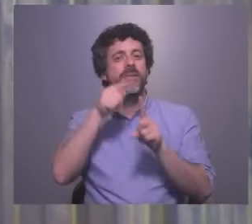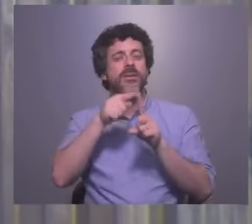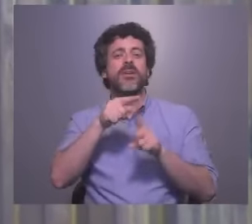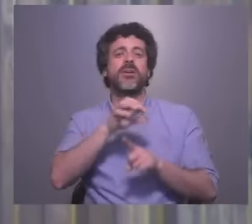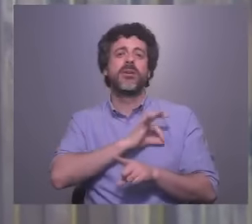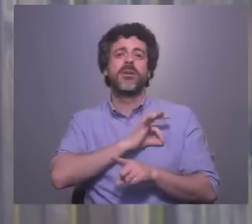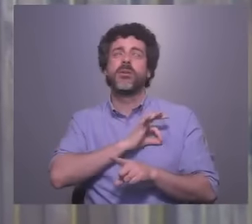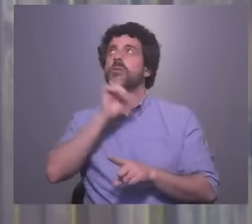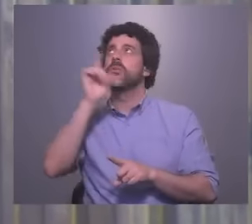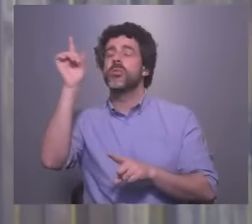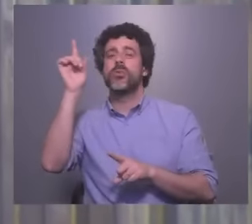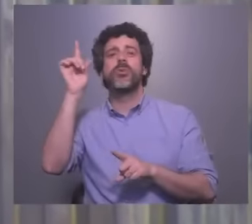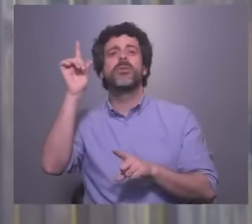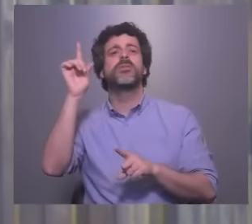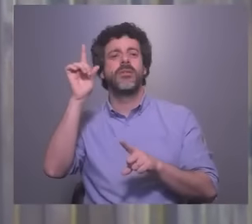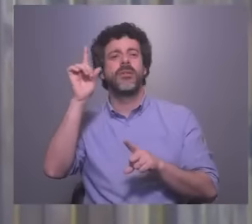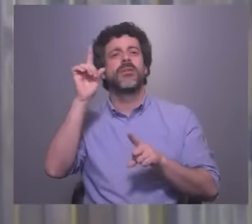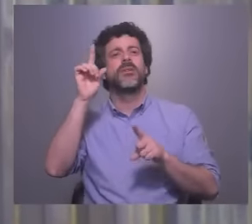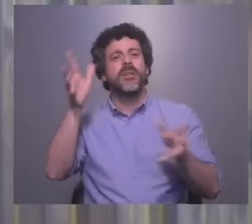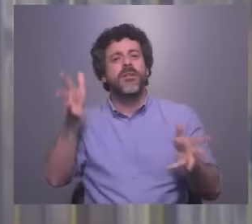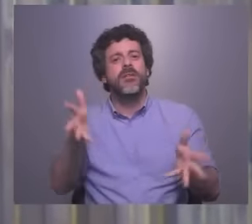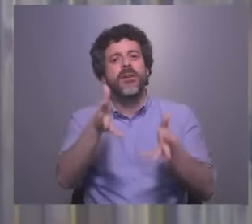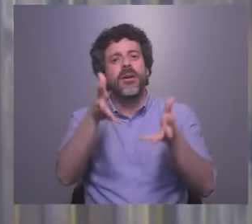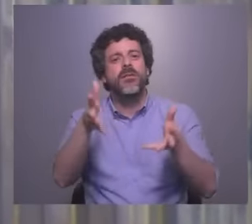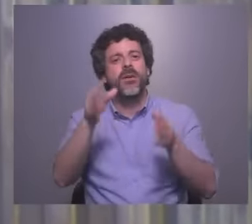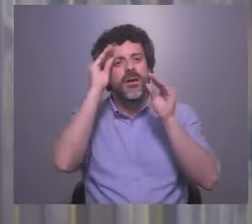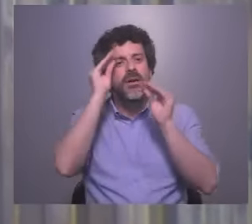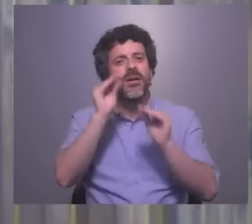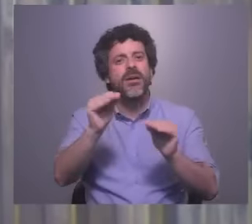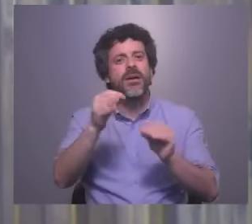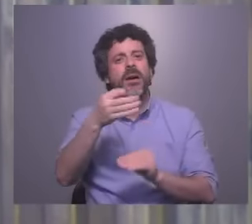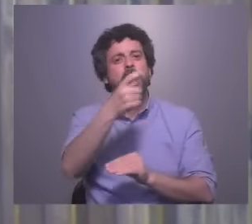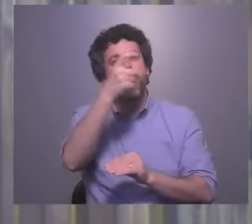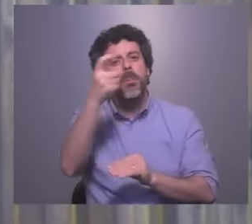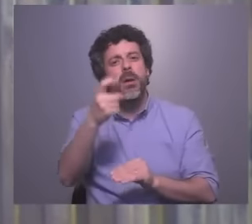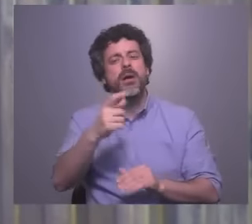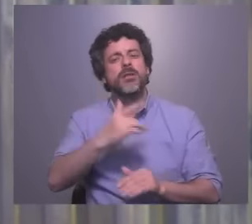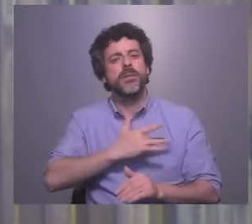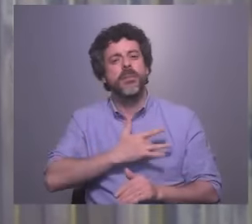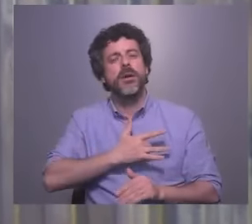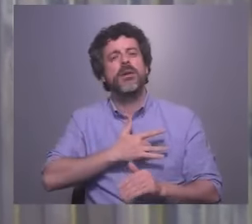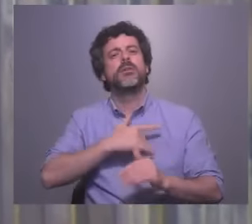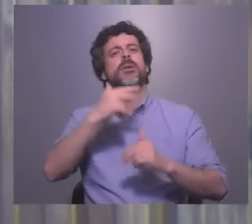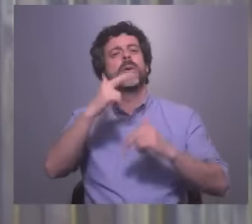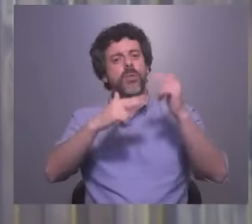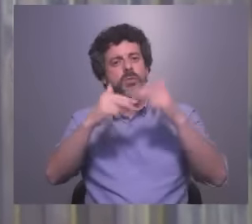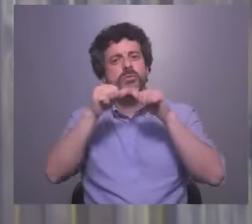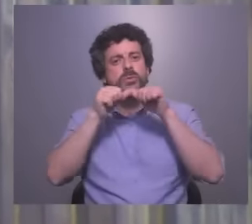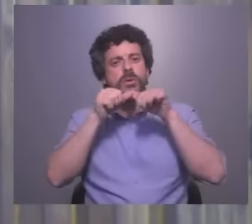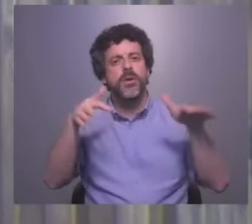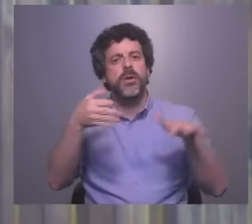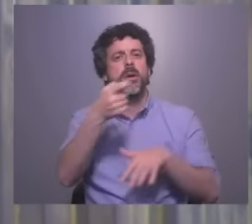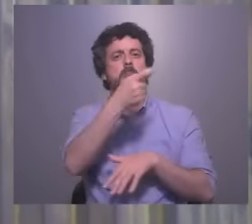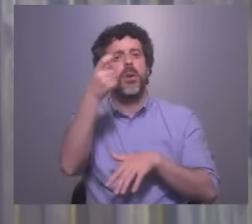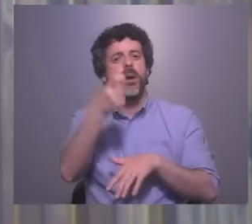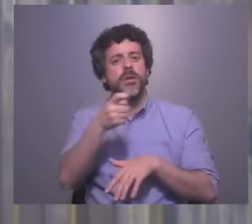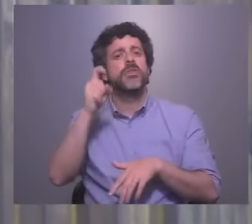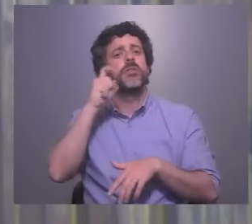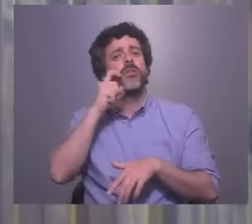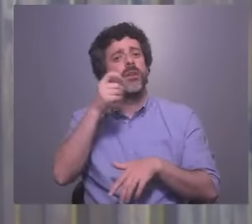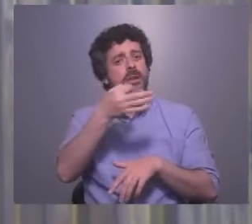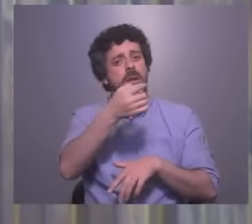Pela paz no mundo, em especial pelas vítimas do conflito na Ucrânia, para